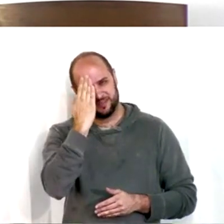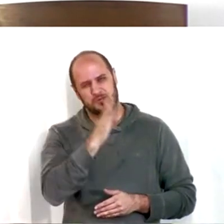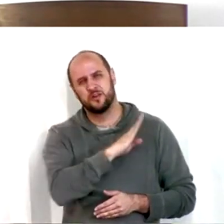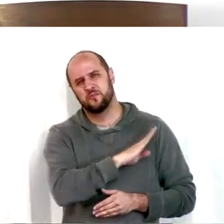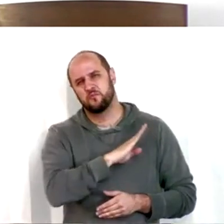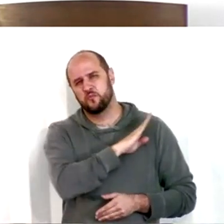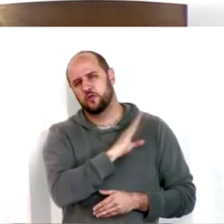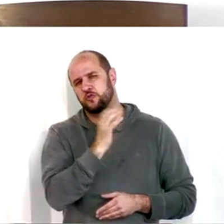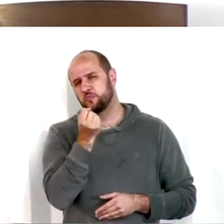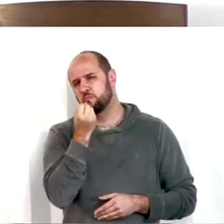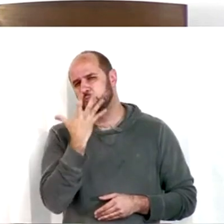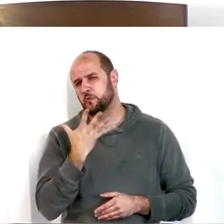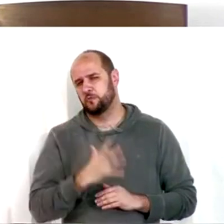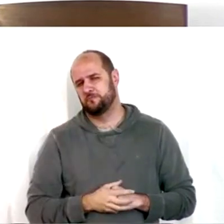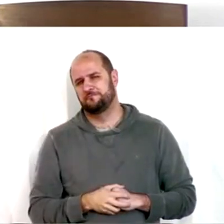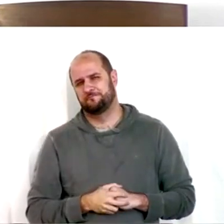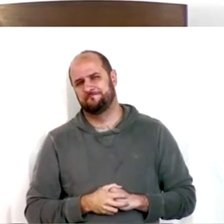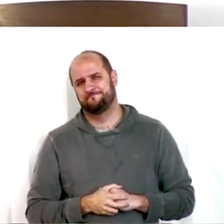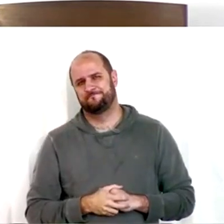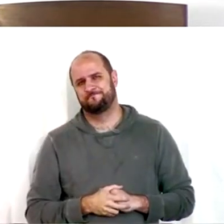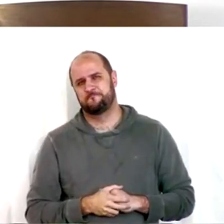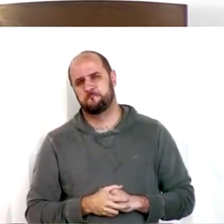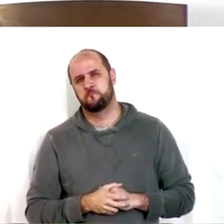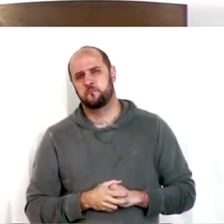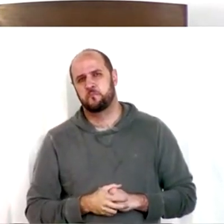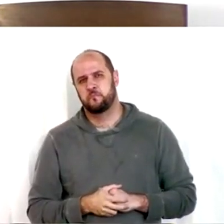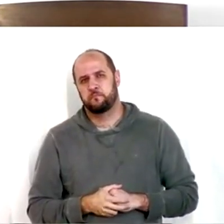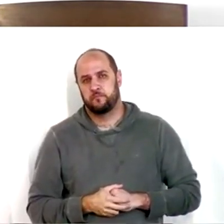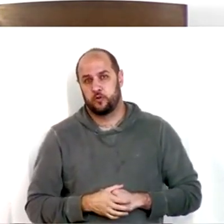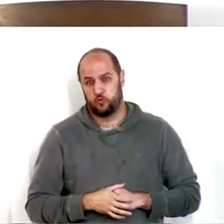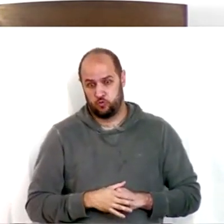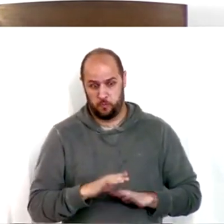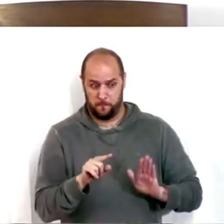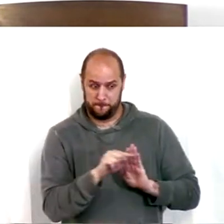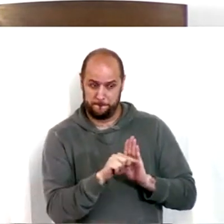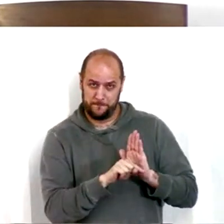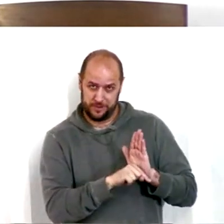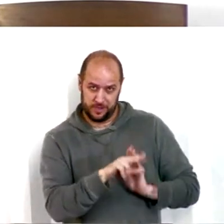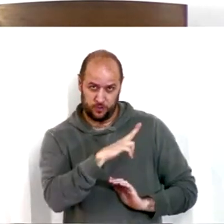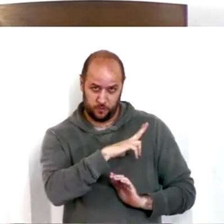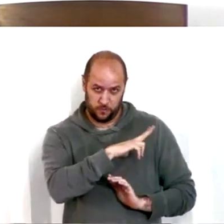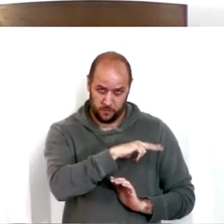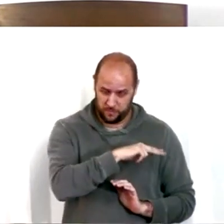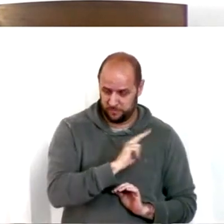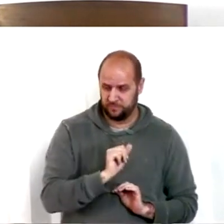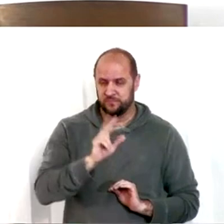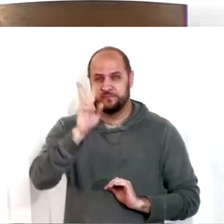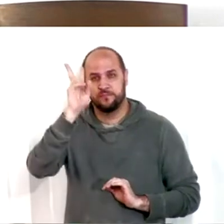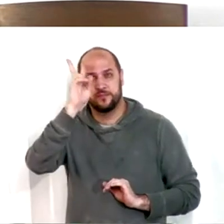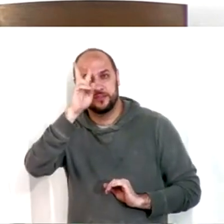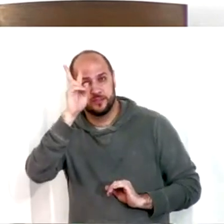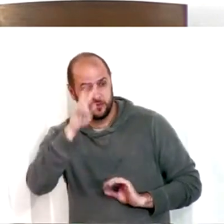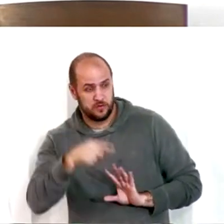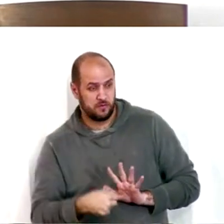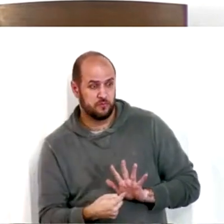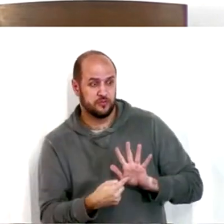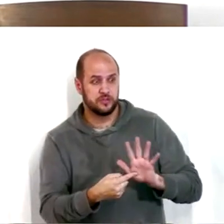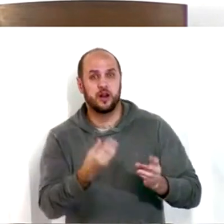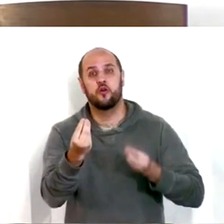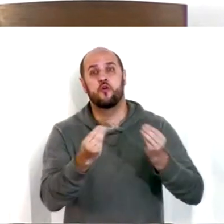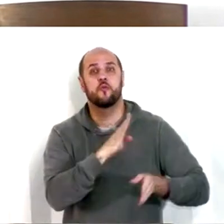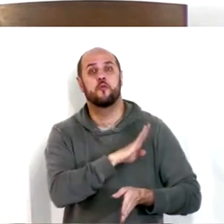homem piedoso. Diante do esquema de Noemi, a narrativa nos fornece a reação